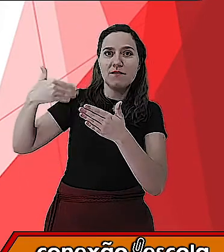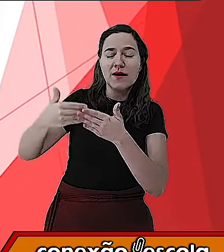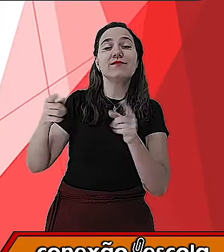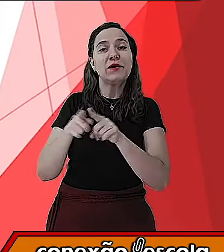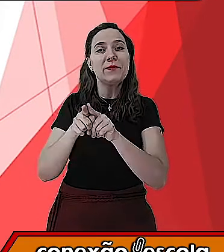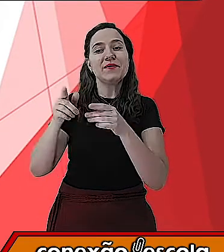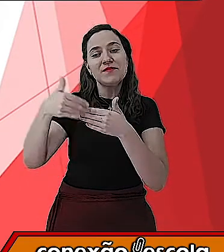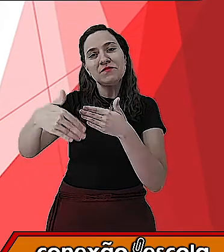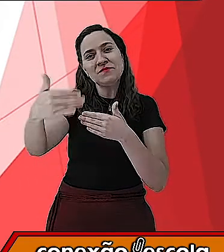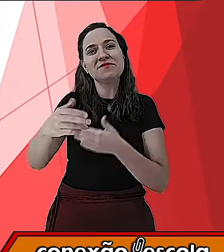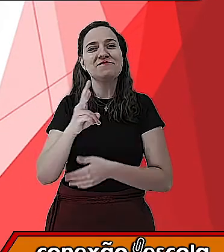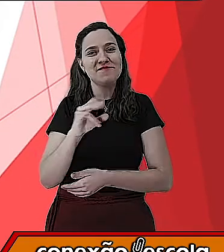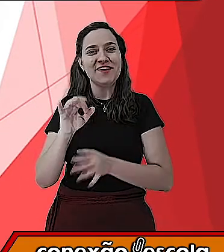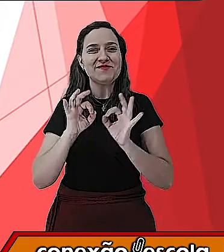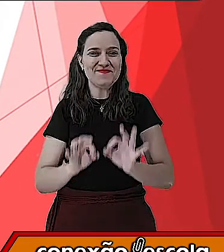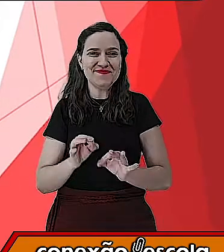entendeu?